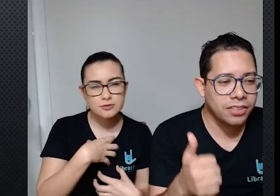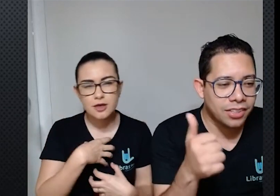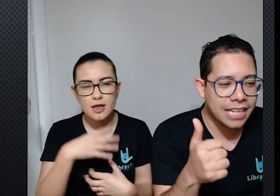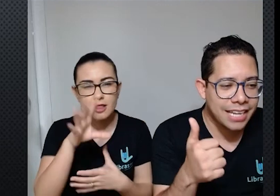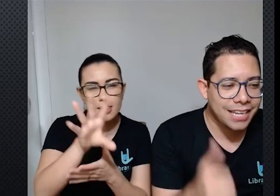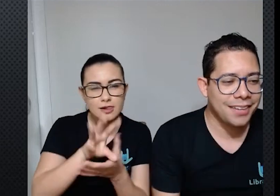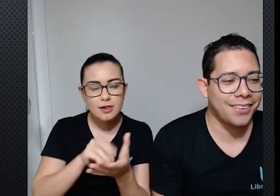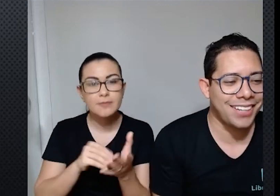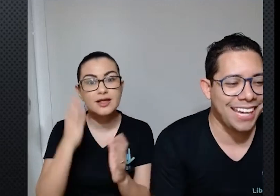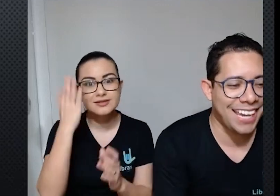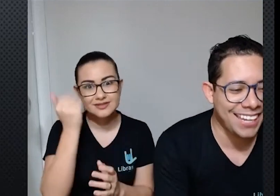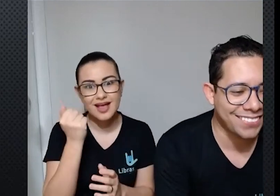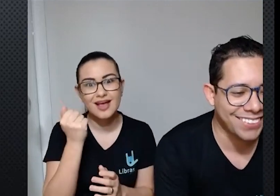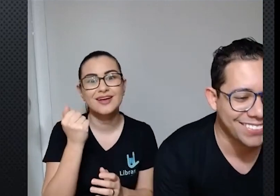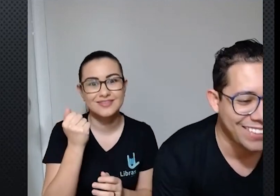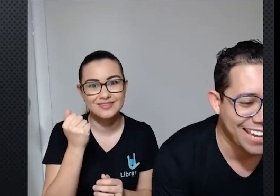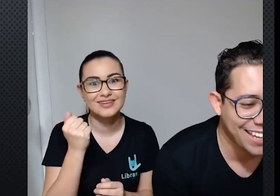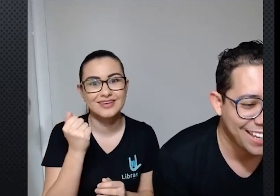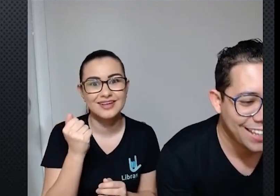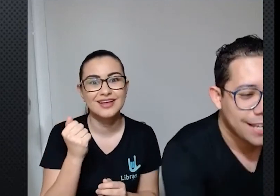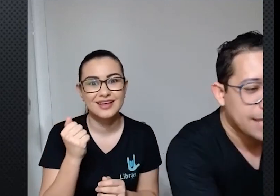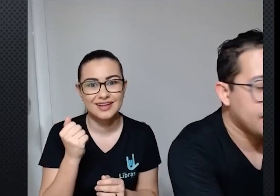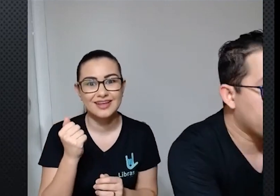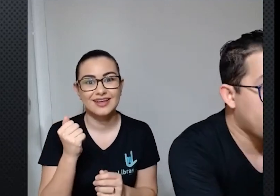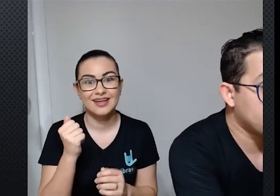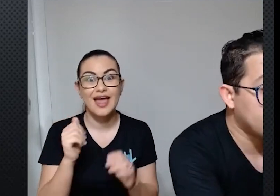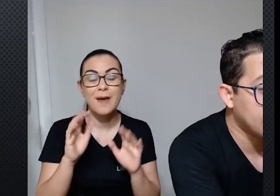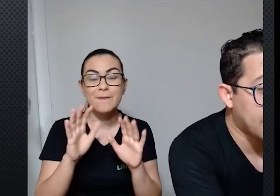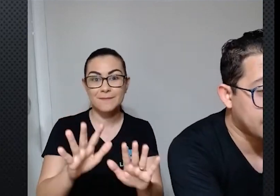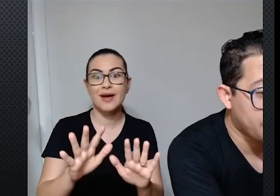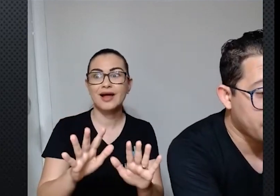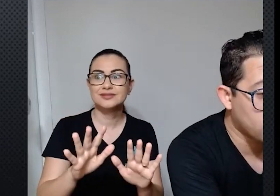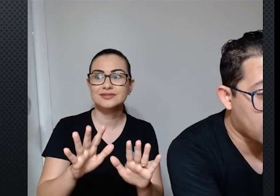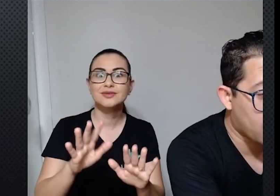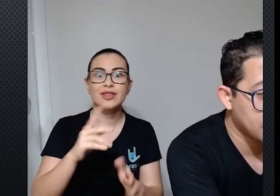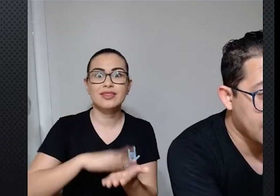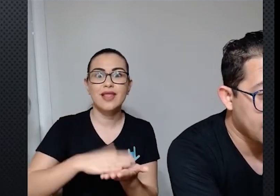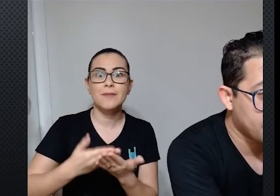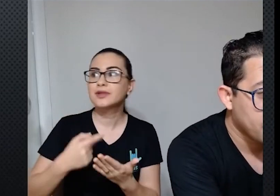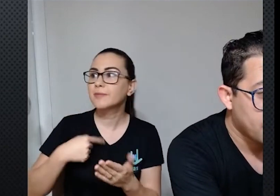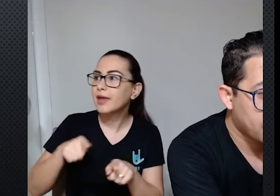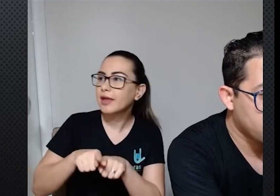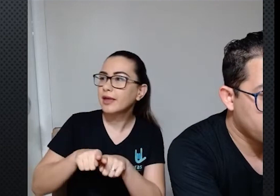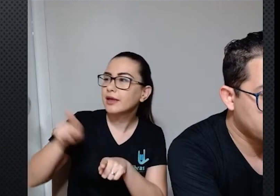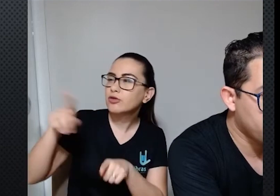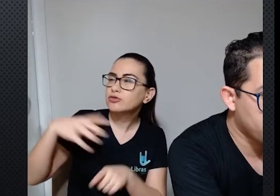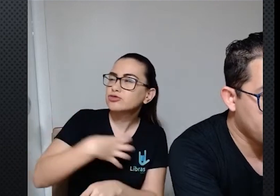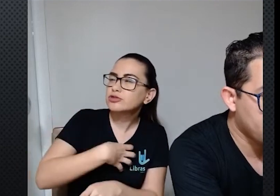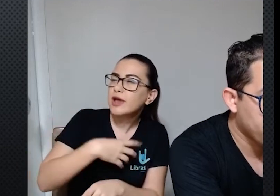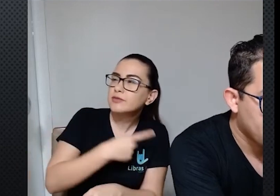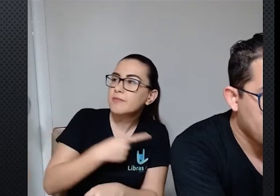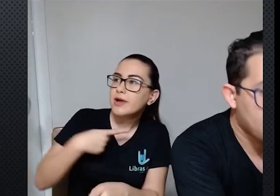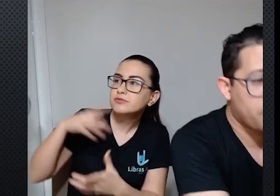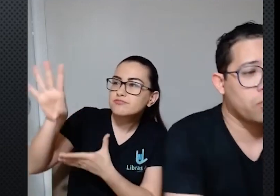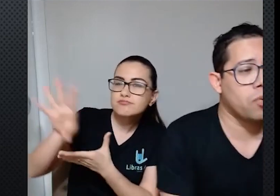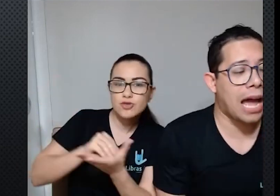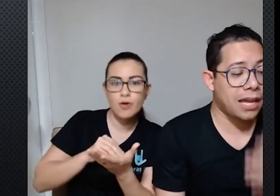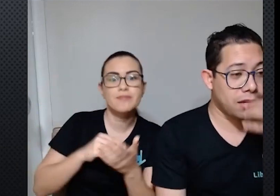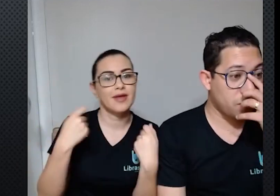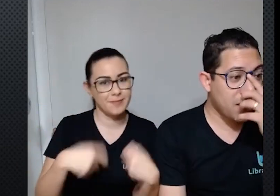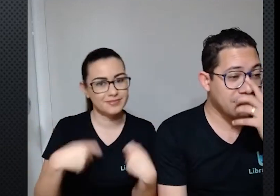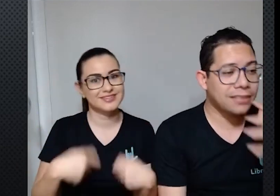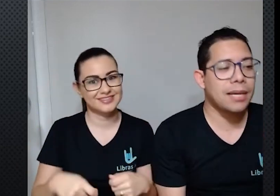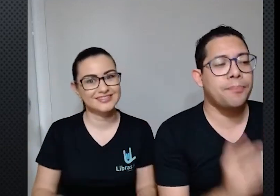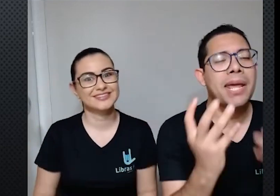Genivaldo e a Rosila tá aí. Ok, muito bem. Então é essa a ideia, tá, pessoal? A ideia é que você venha